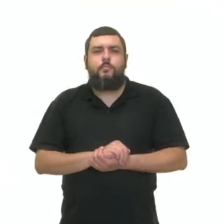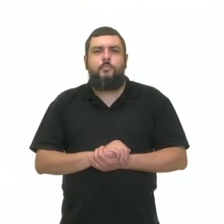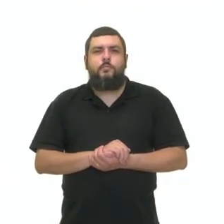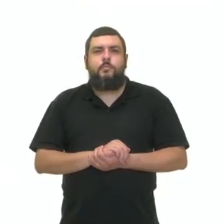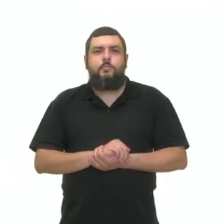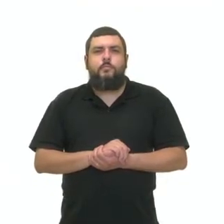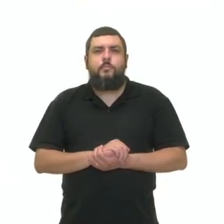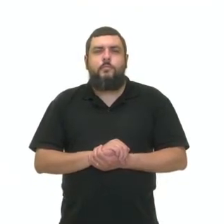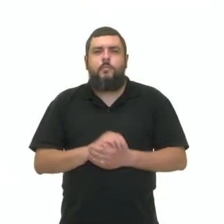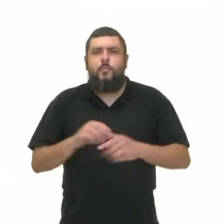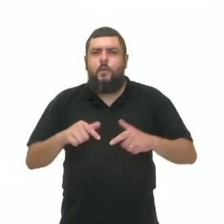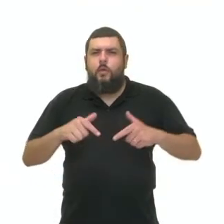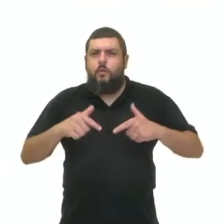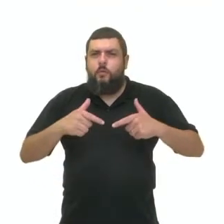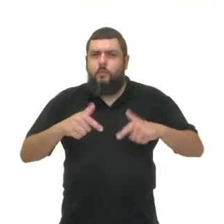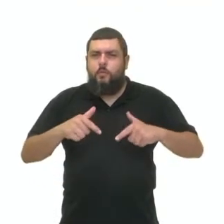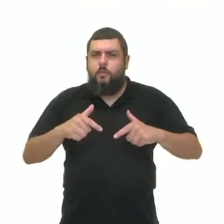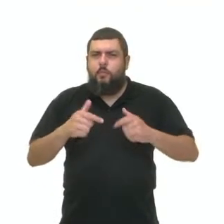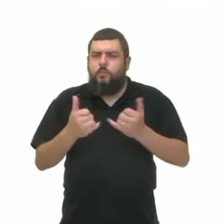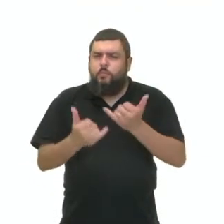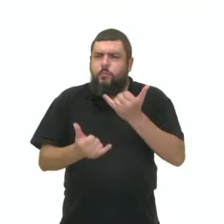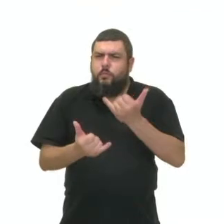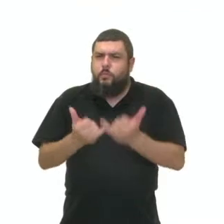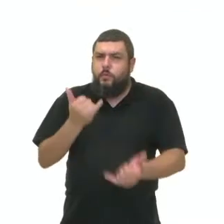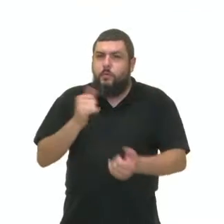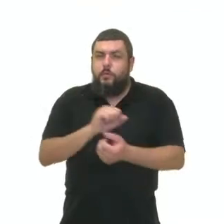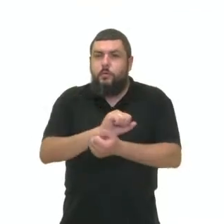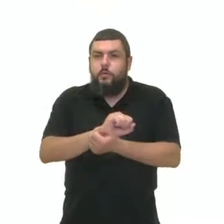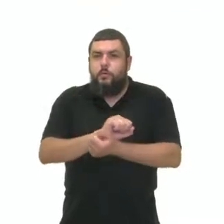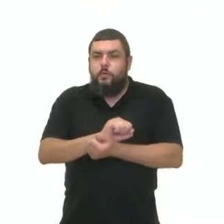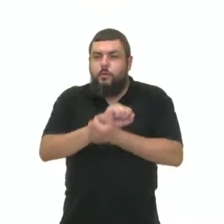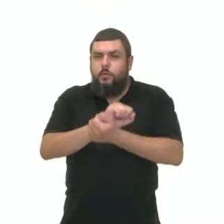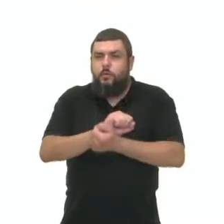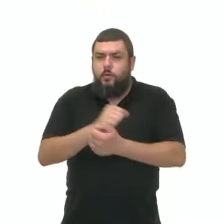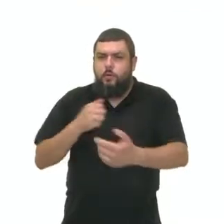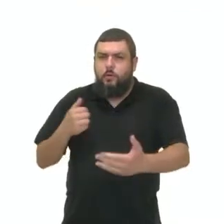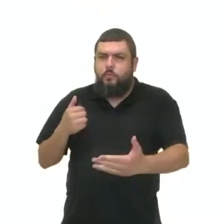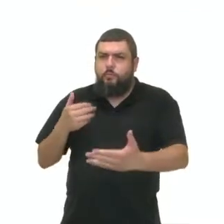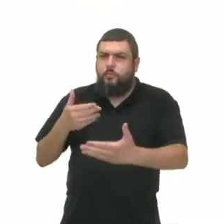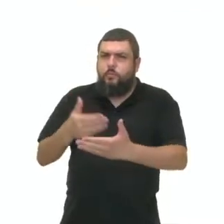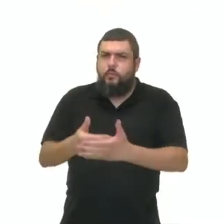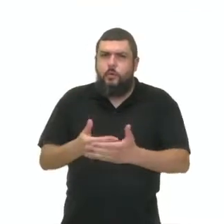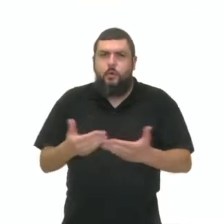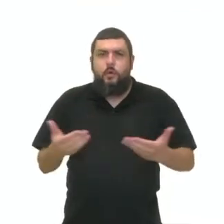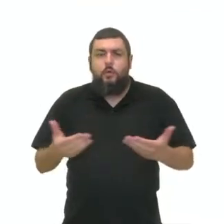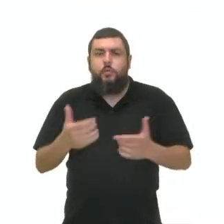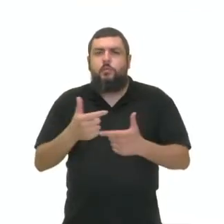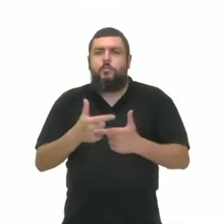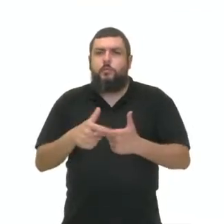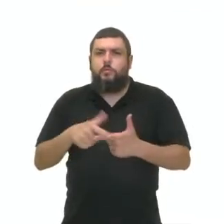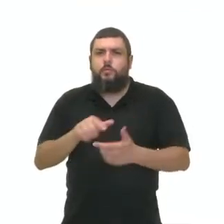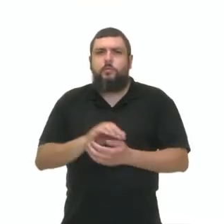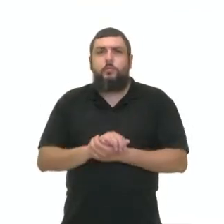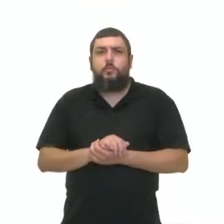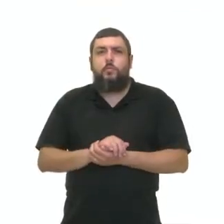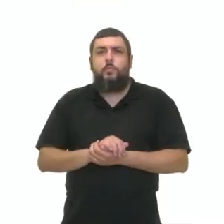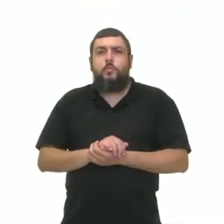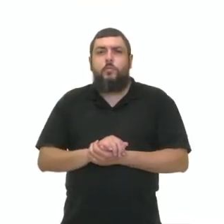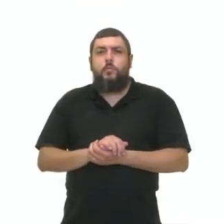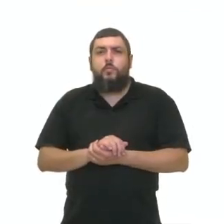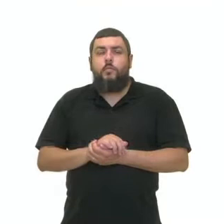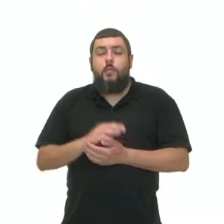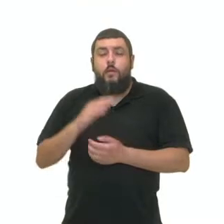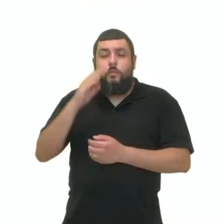ao escravo, ou propriamente escravista, ainda é uma questão social para a humanidade. Quais são as principais